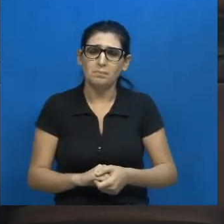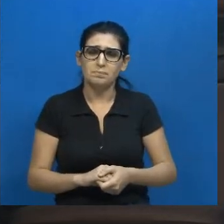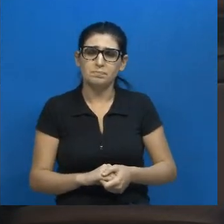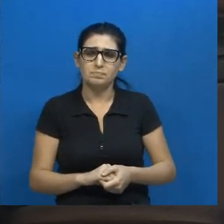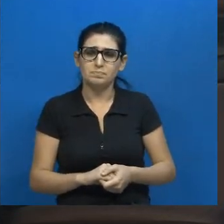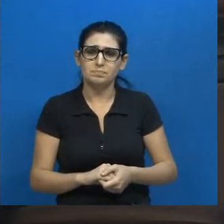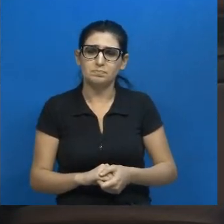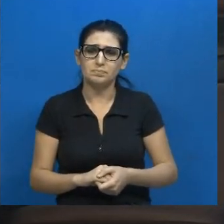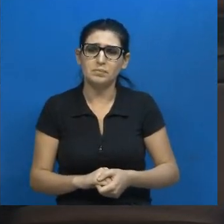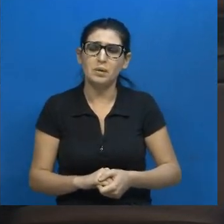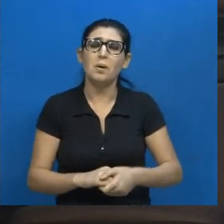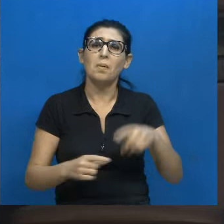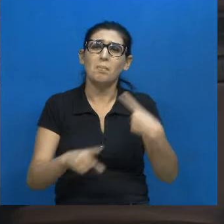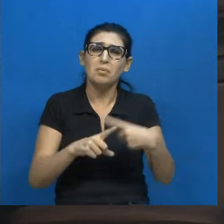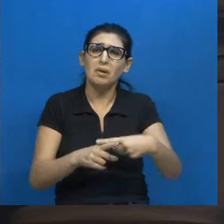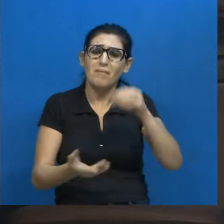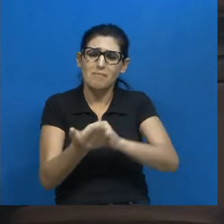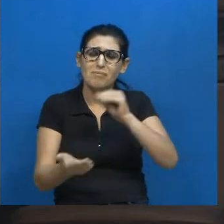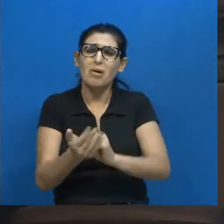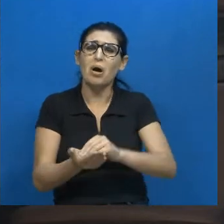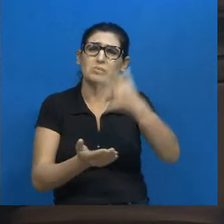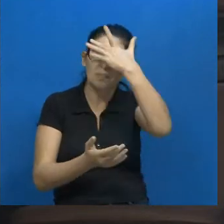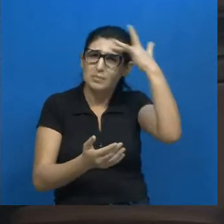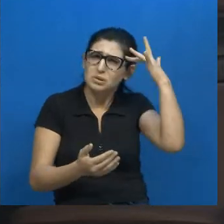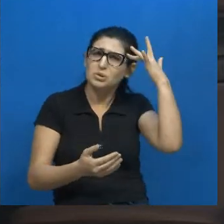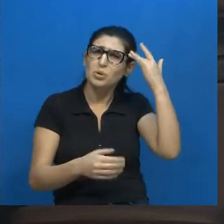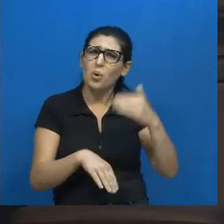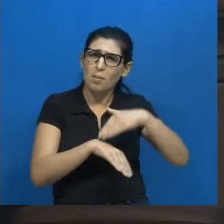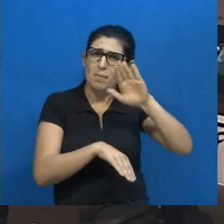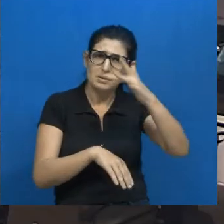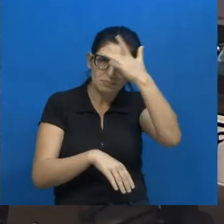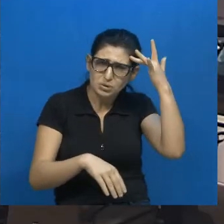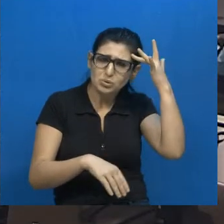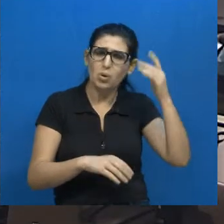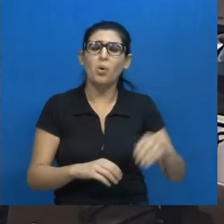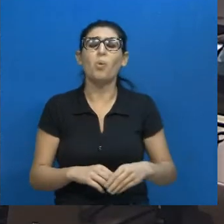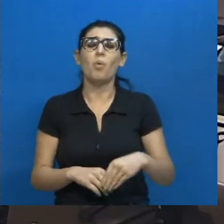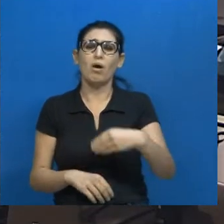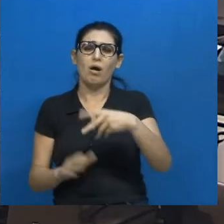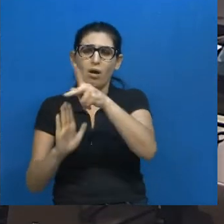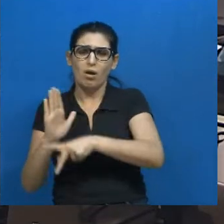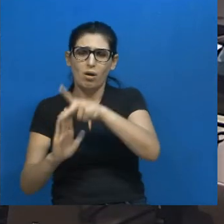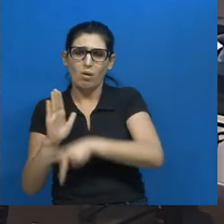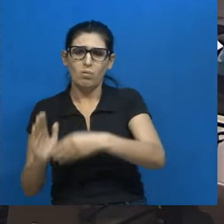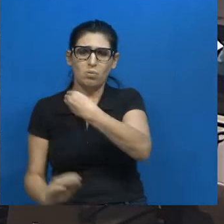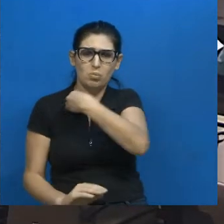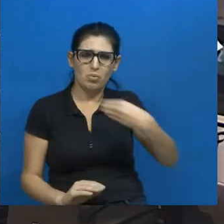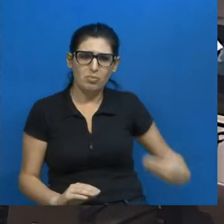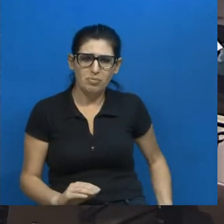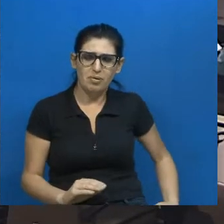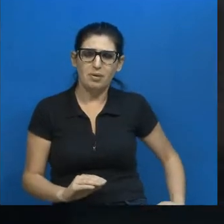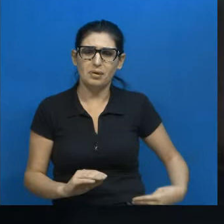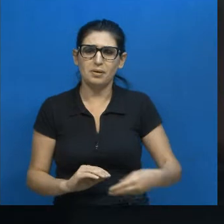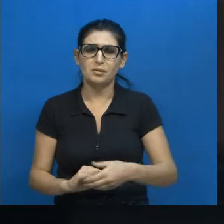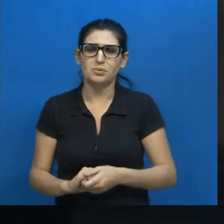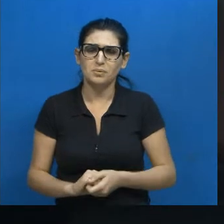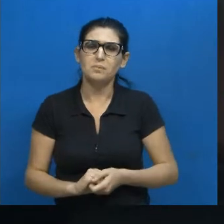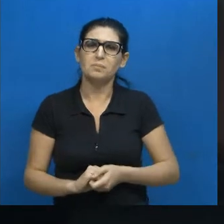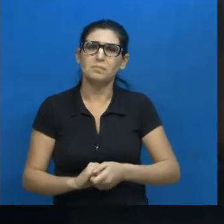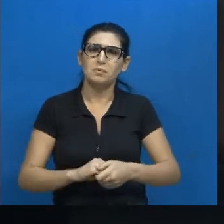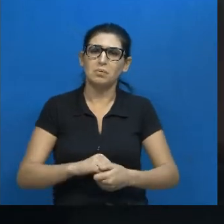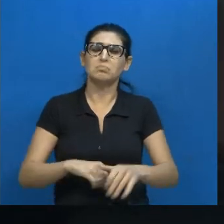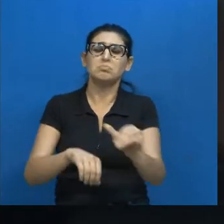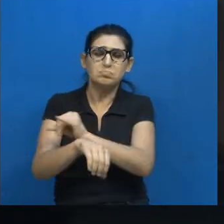na construção coletiva de política pública e nos moldes propostos, busca, como sempre feito